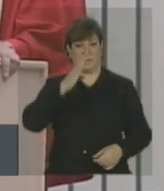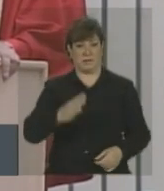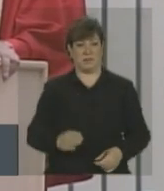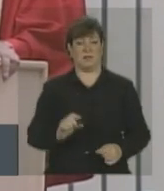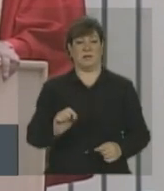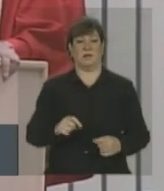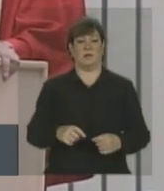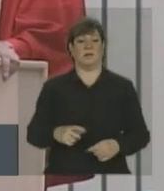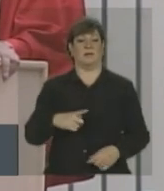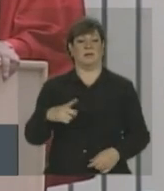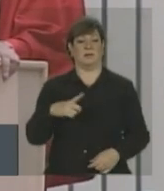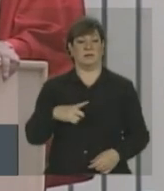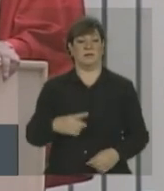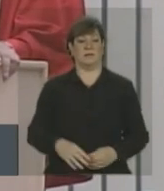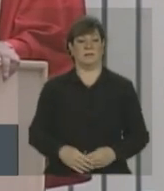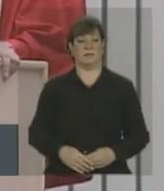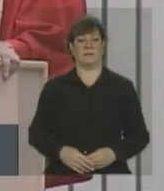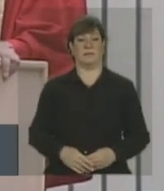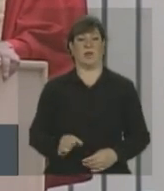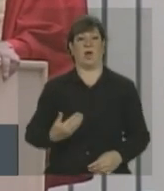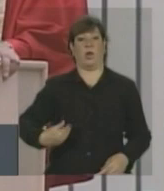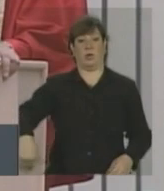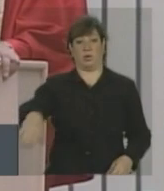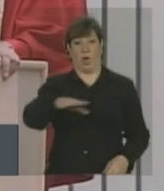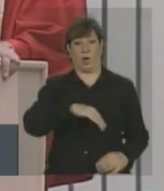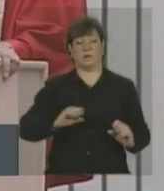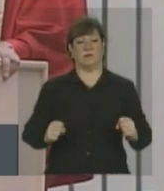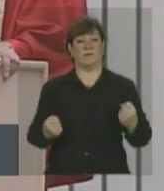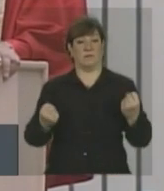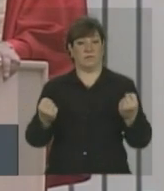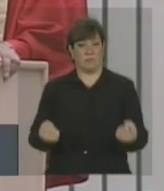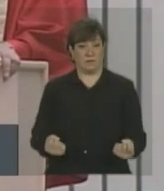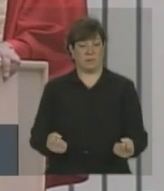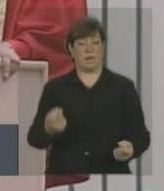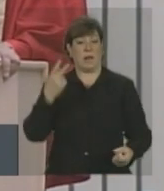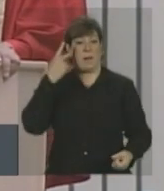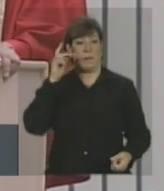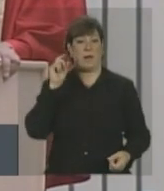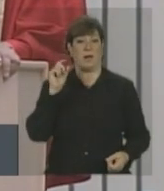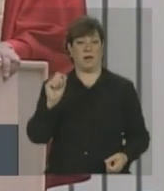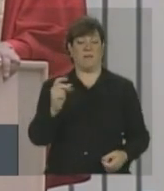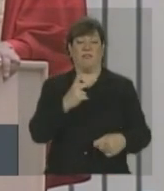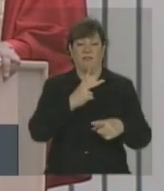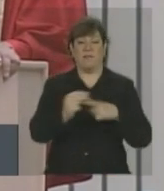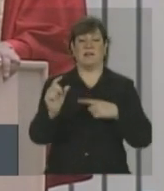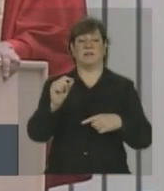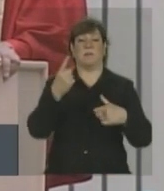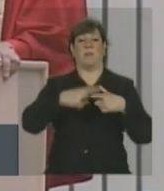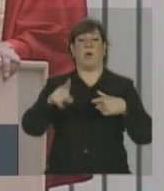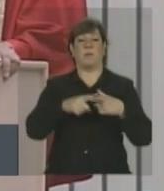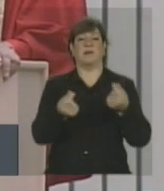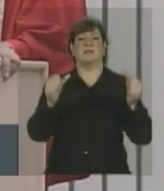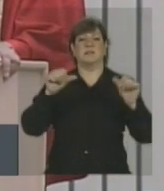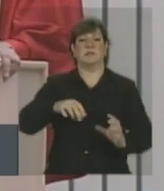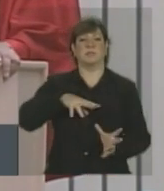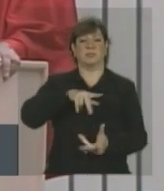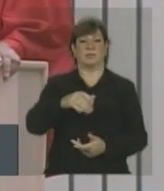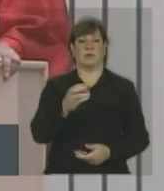propiciou a nossa força para contornar a crise internacional